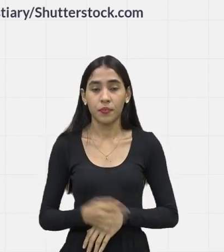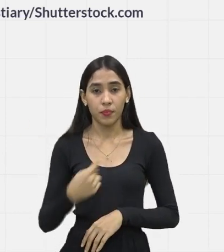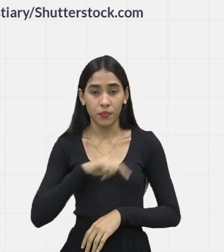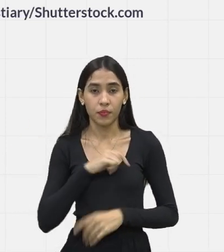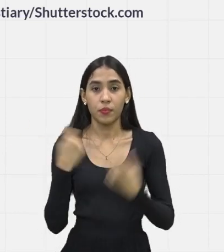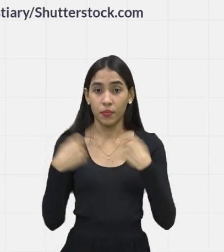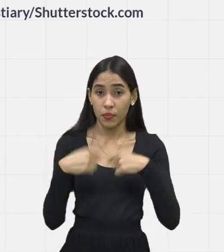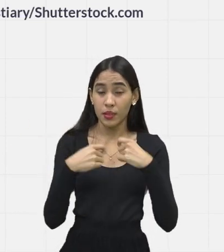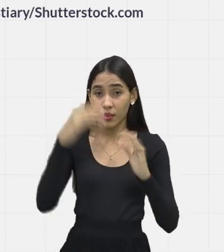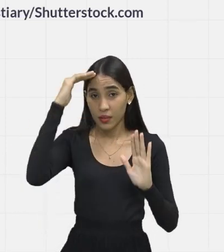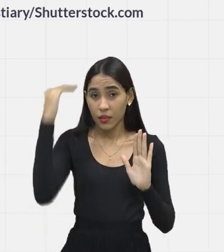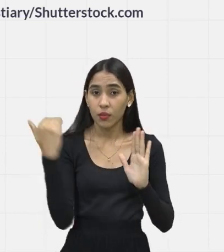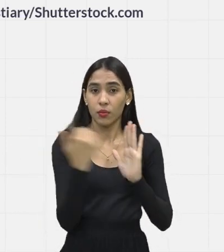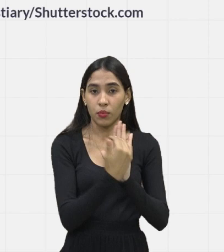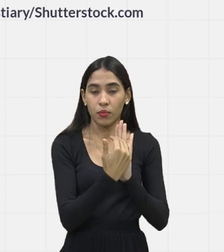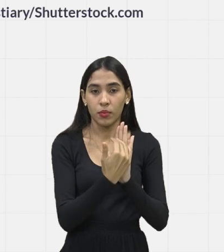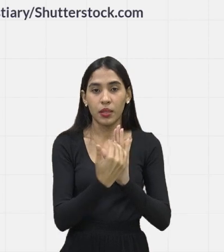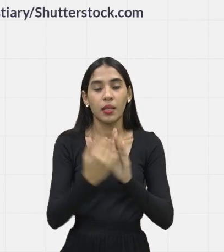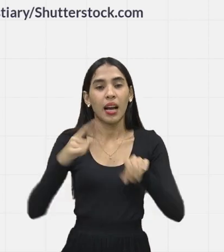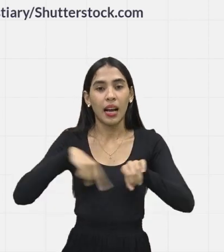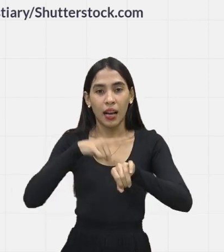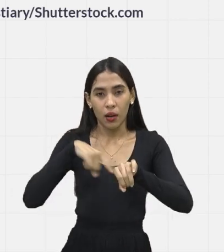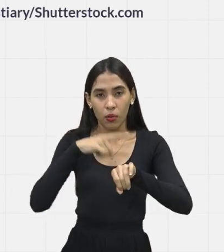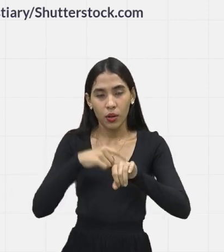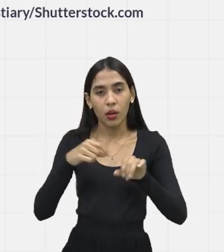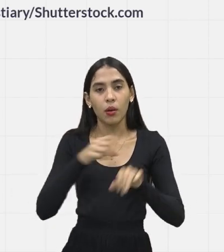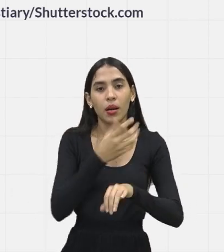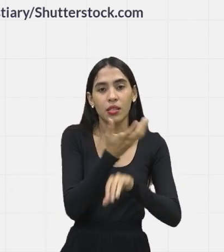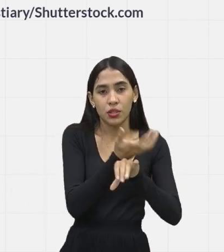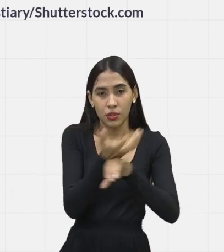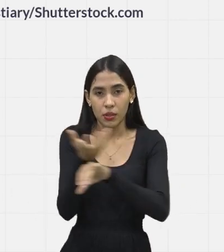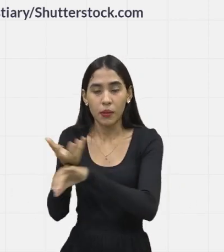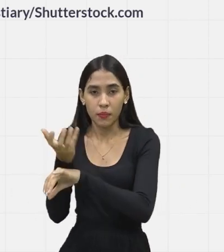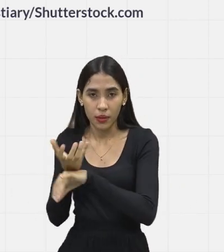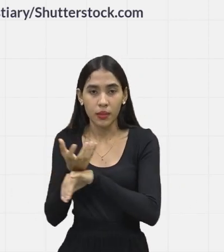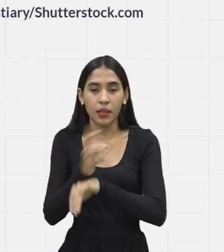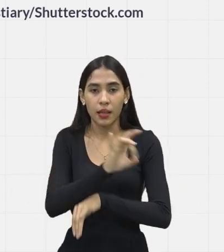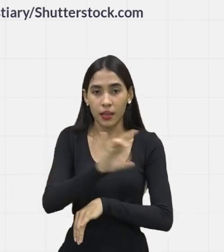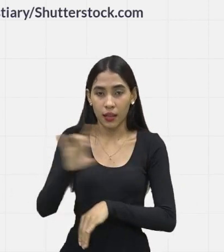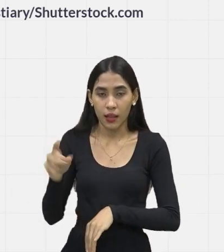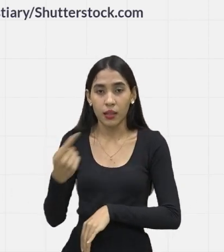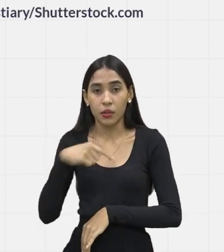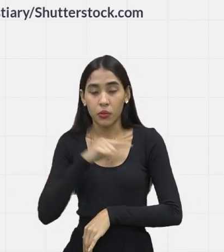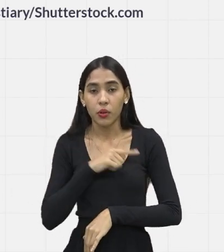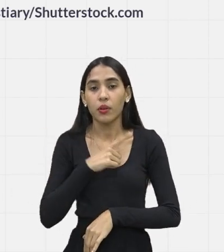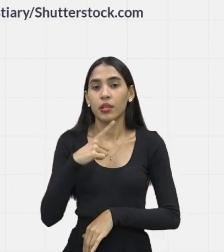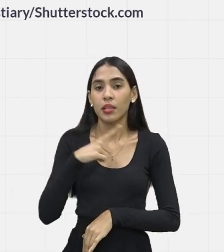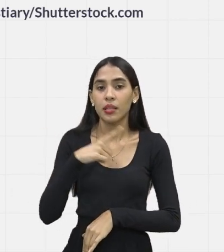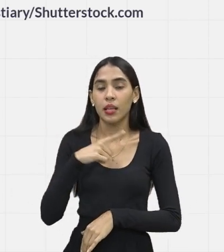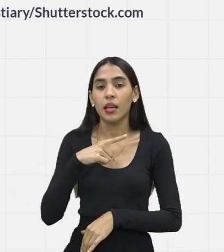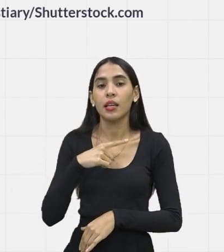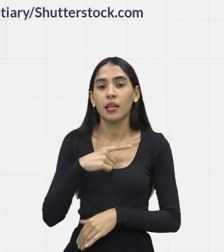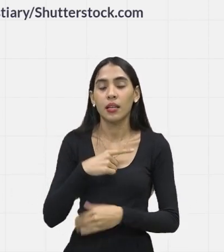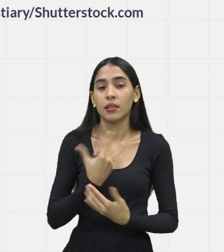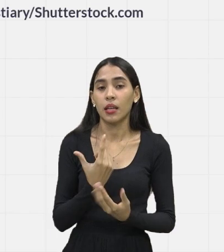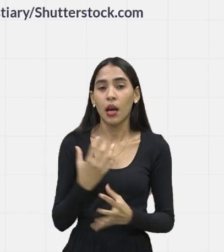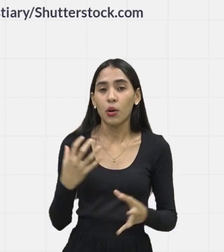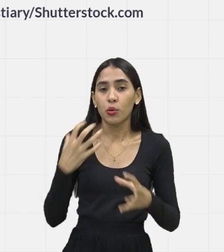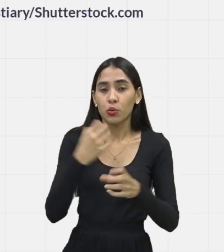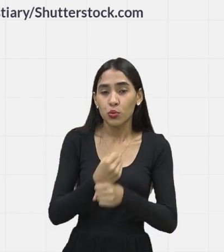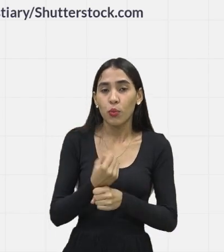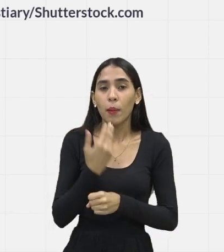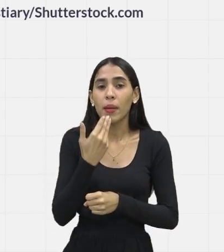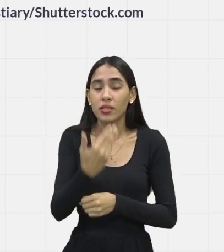precisa cumprir a carga horária de cada componente curricular para que a gente tenha o total de horas